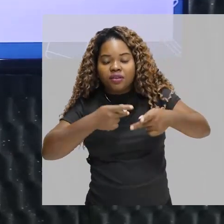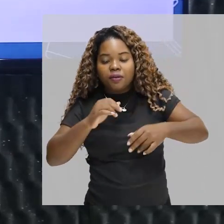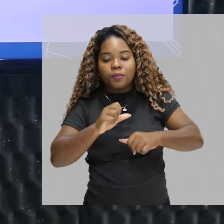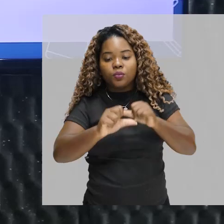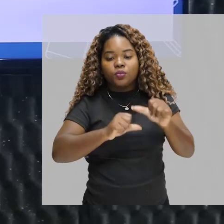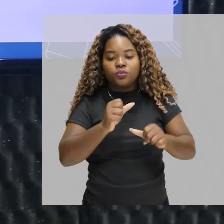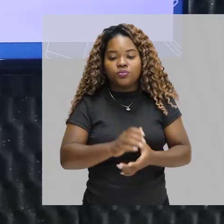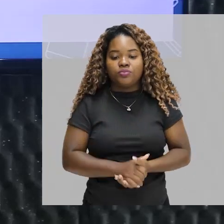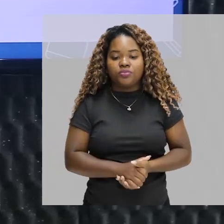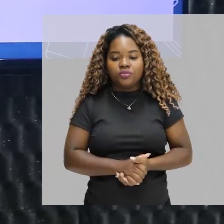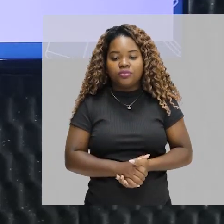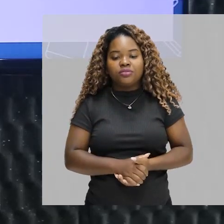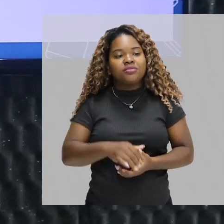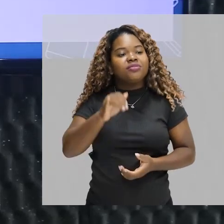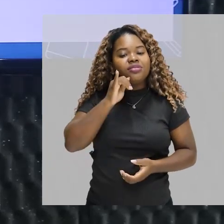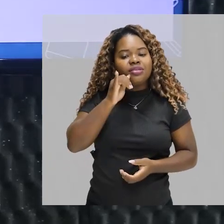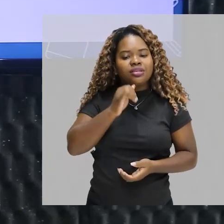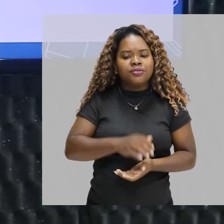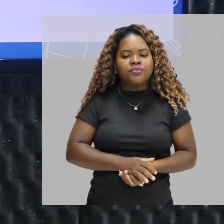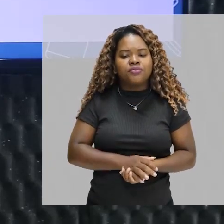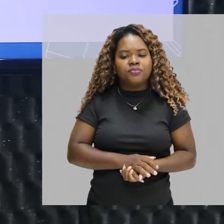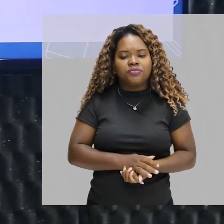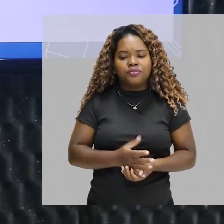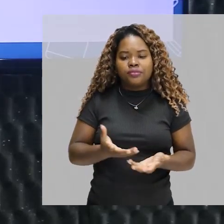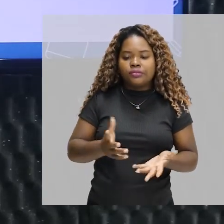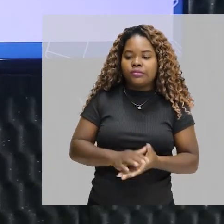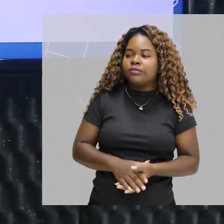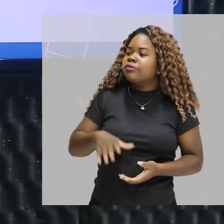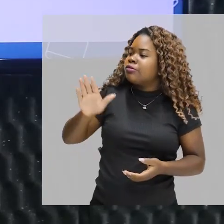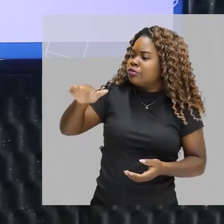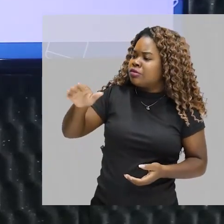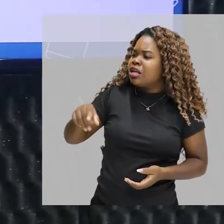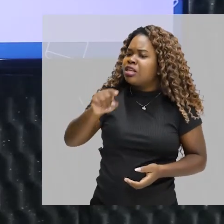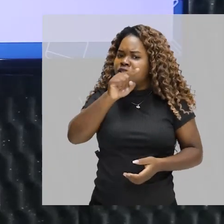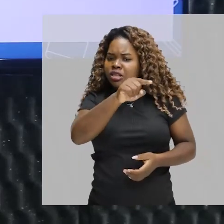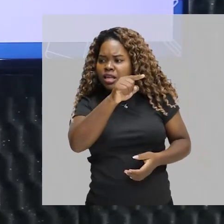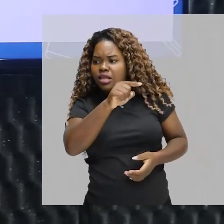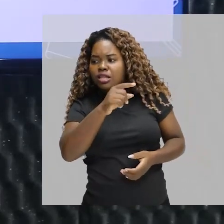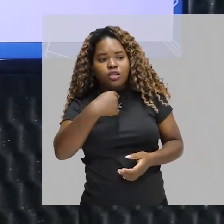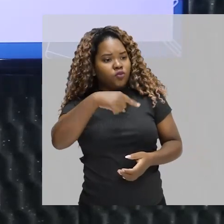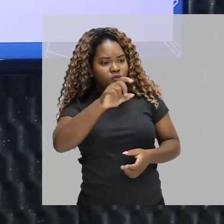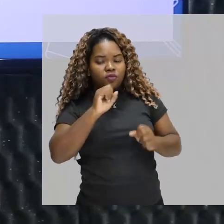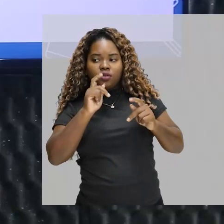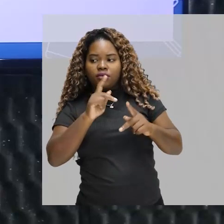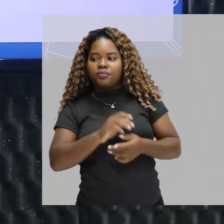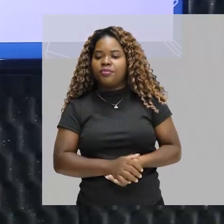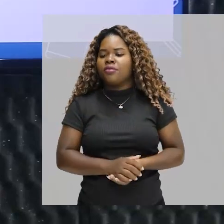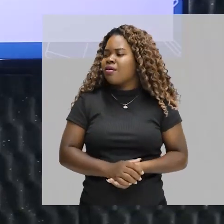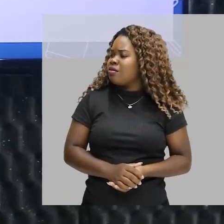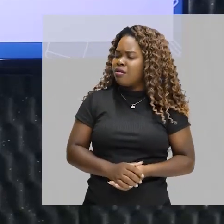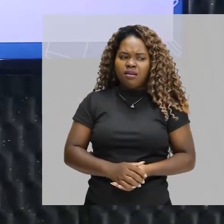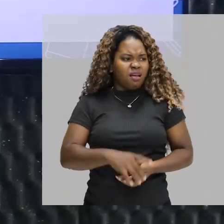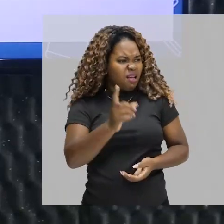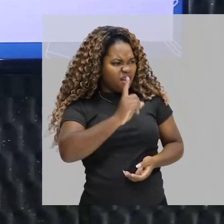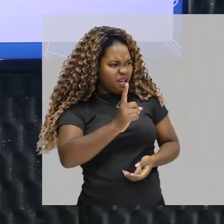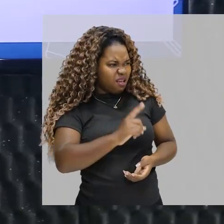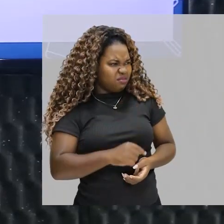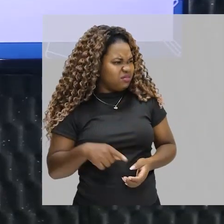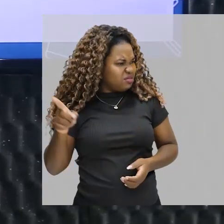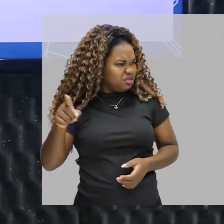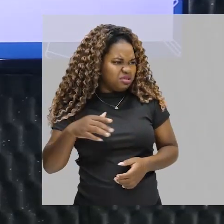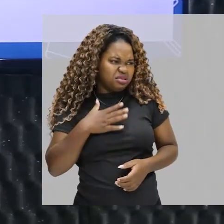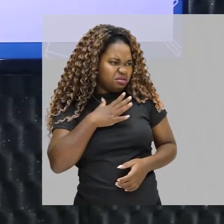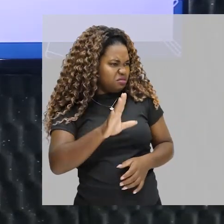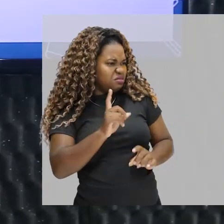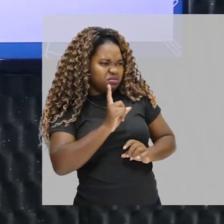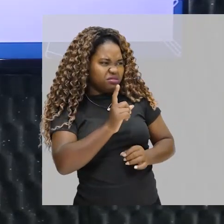não vou, tá? Depois eu passo lá. Ah, ela mandou dizer que não vai não. Por quê? Ah, não sei, depois ela passa aqui. A Paula disse que não vem não.